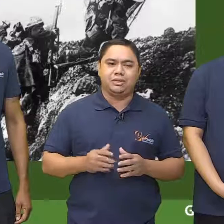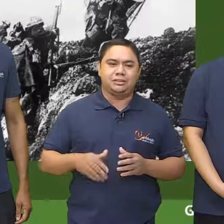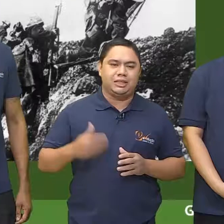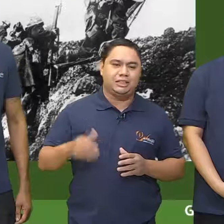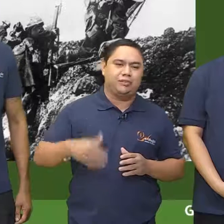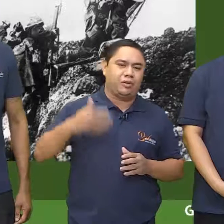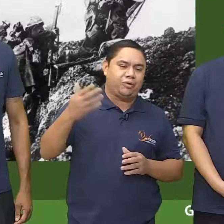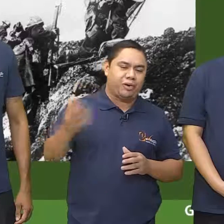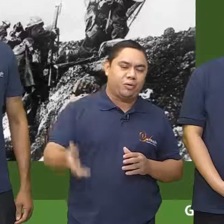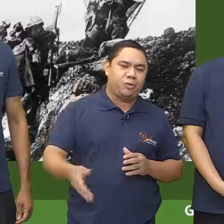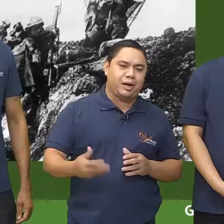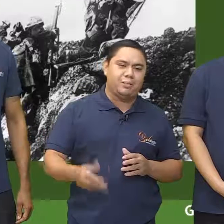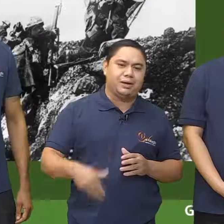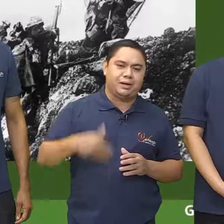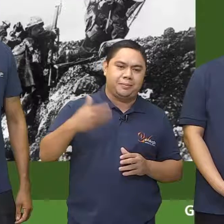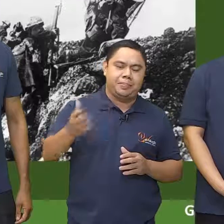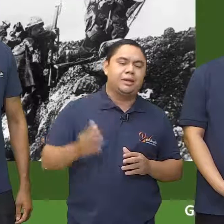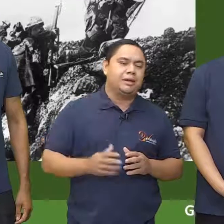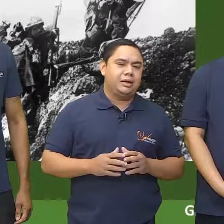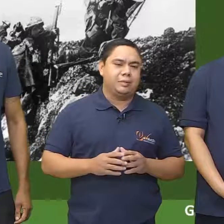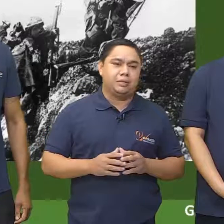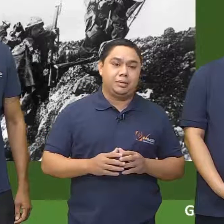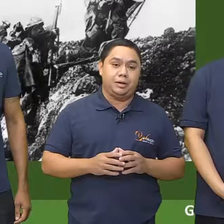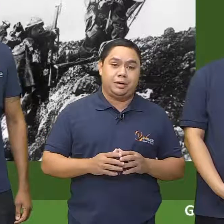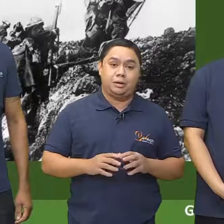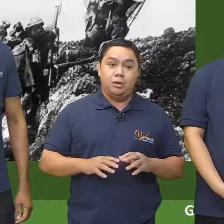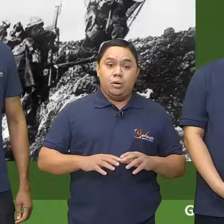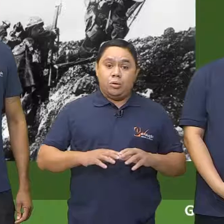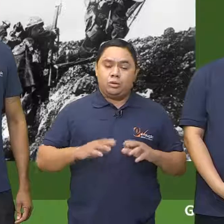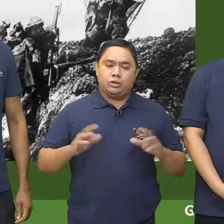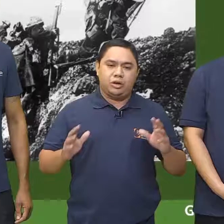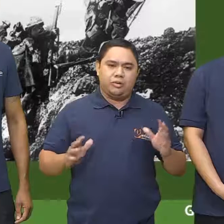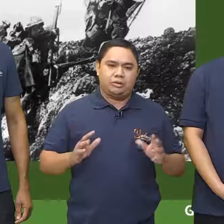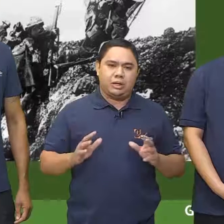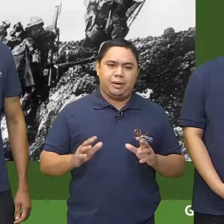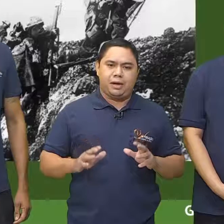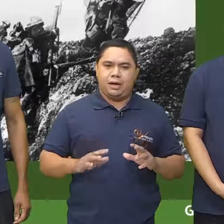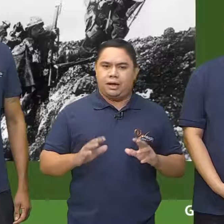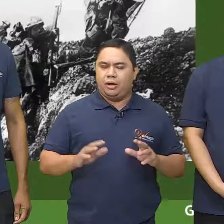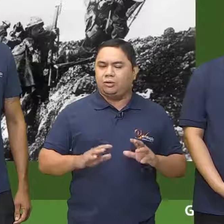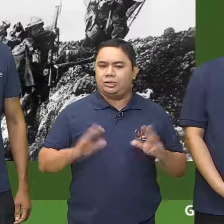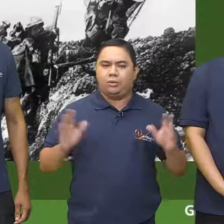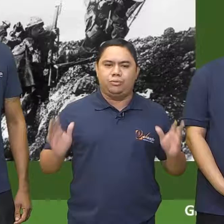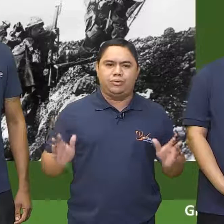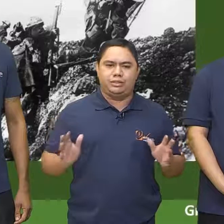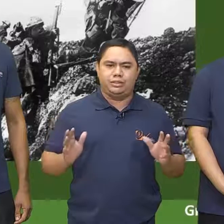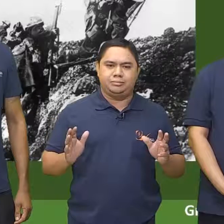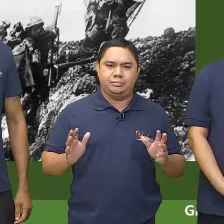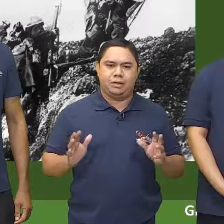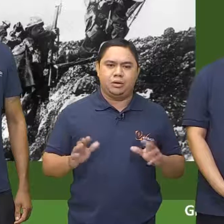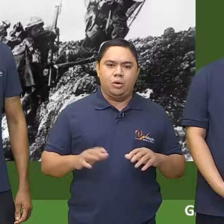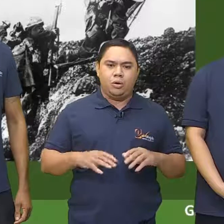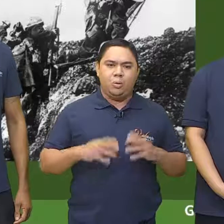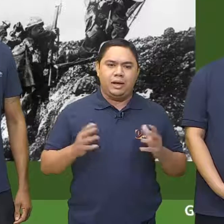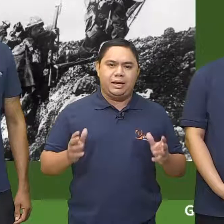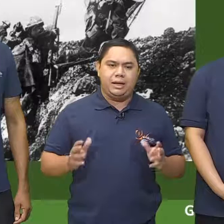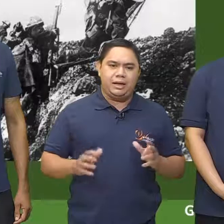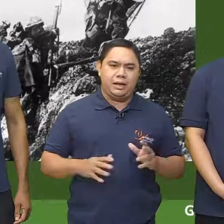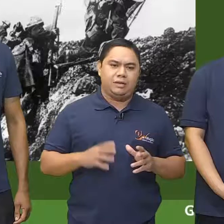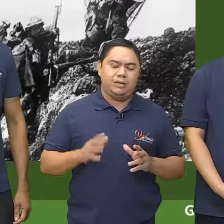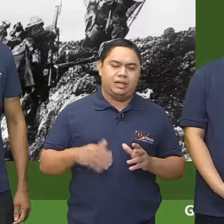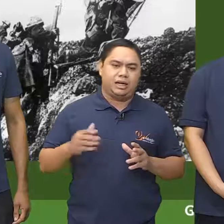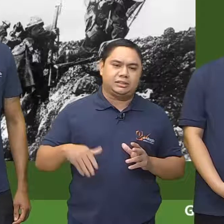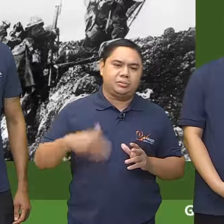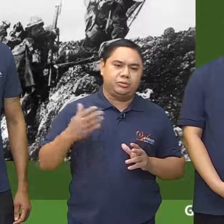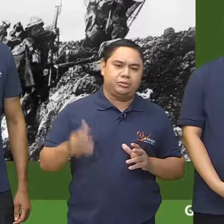processo seletivo que vai ocorrer amanhã e depois de amanhã. Hoje o que nós vamos trabalhar é o século XX. Né? O Enem